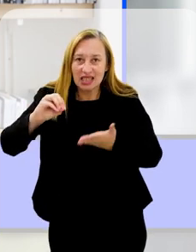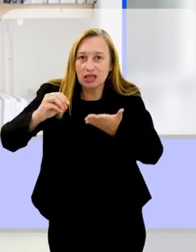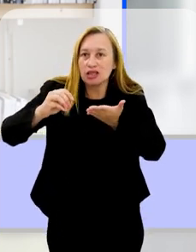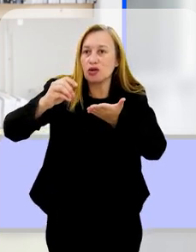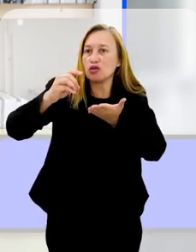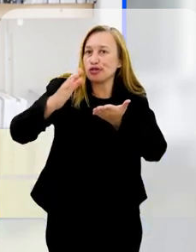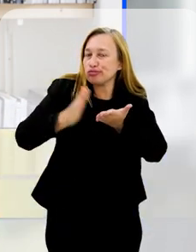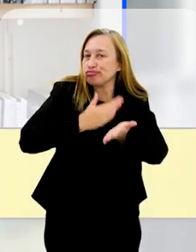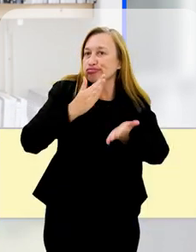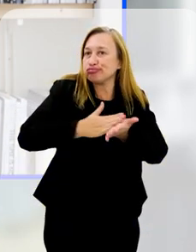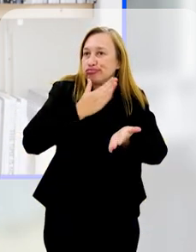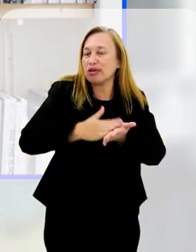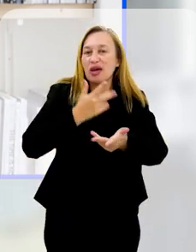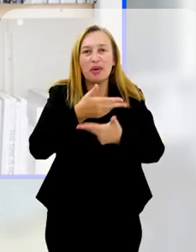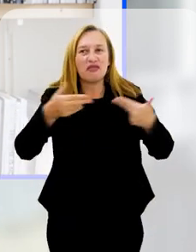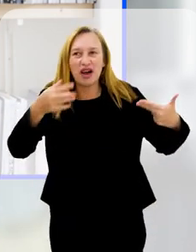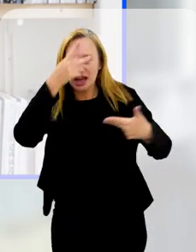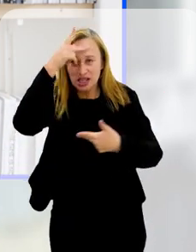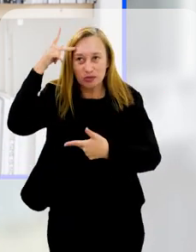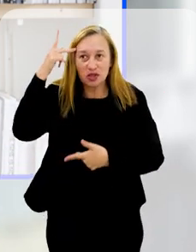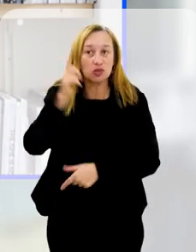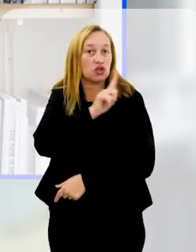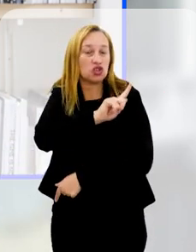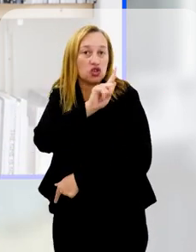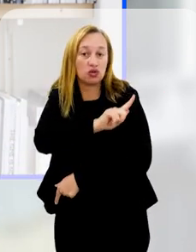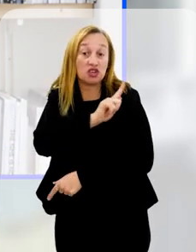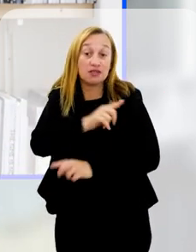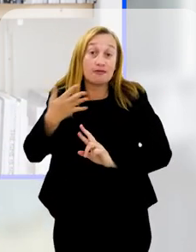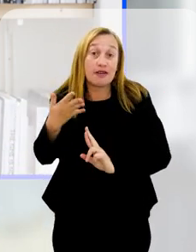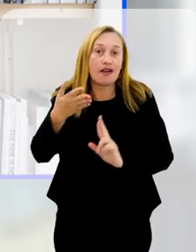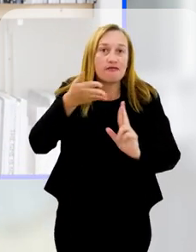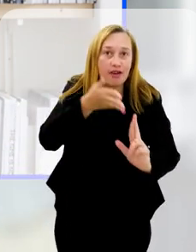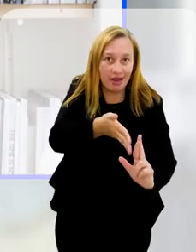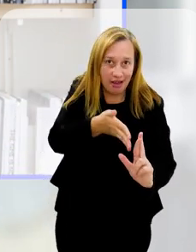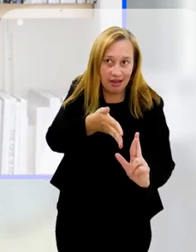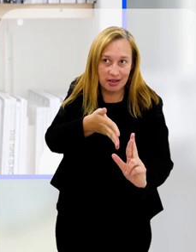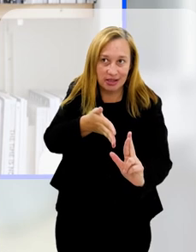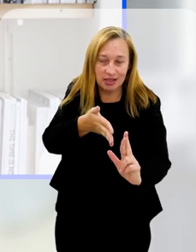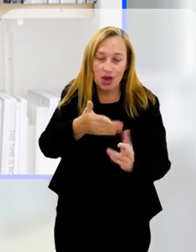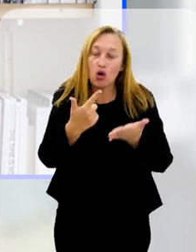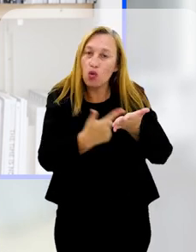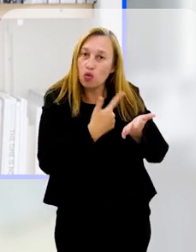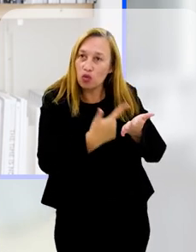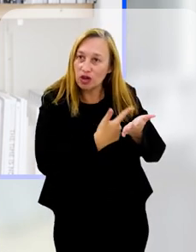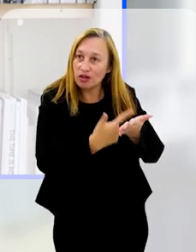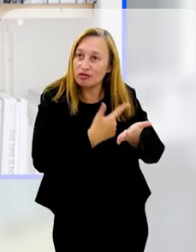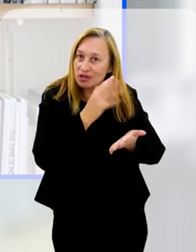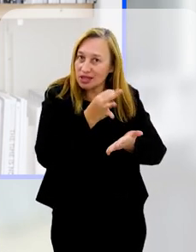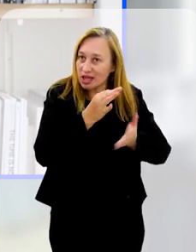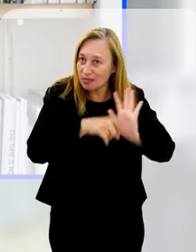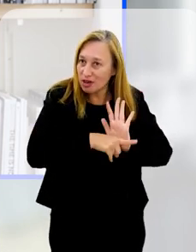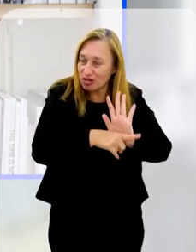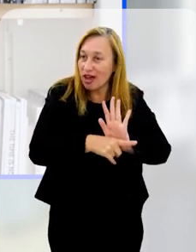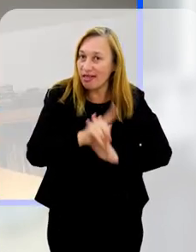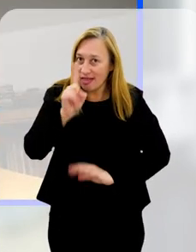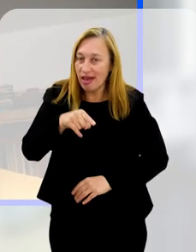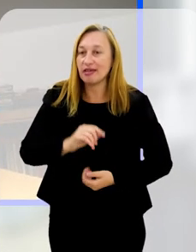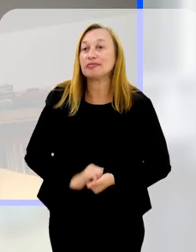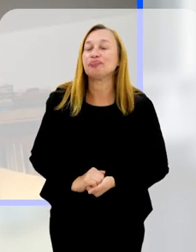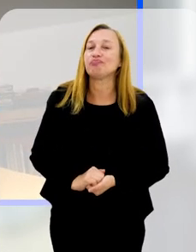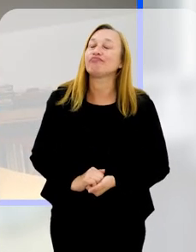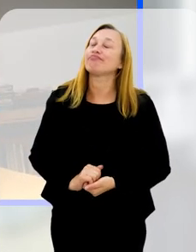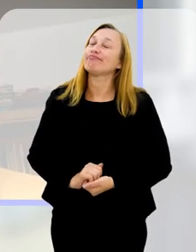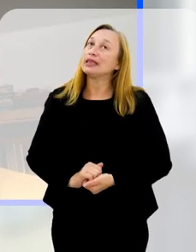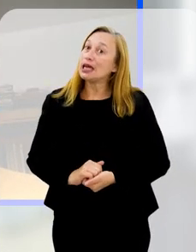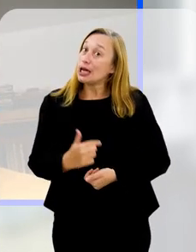muito gestor que está entrando aí para a vida pública, vai servir de referência e praticamente um livro de cabeceira, né?